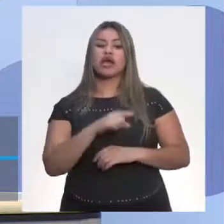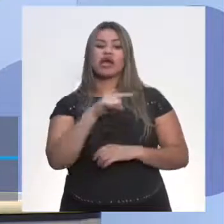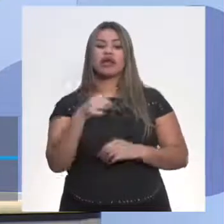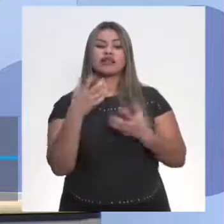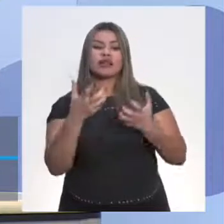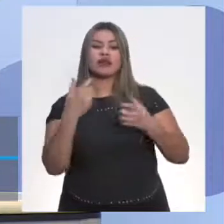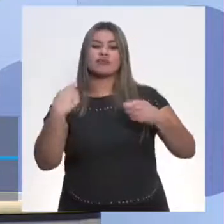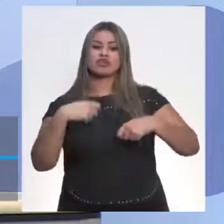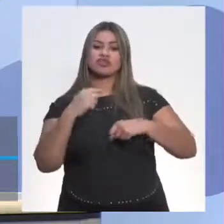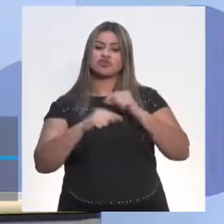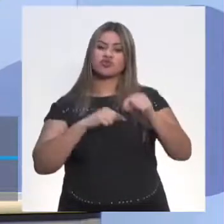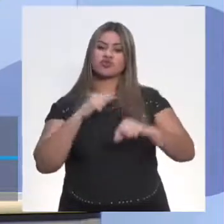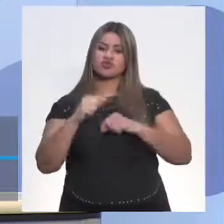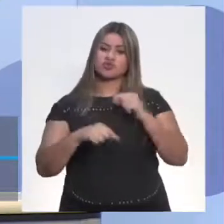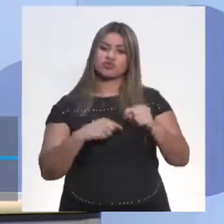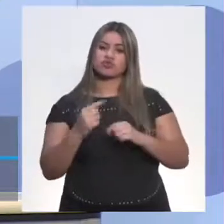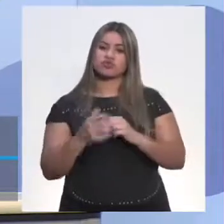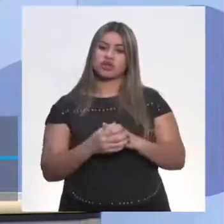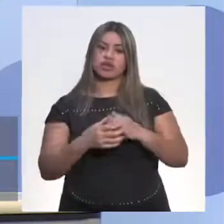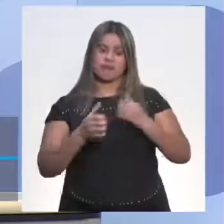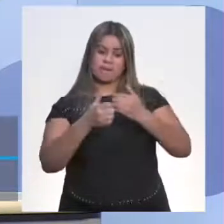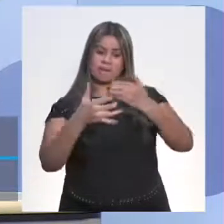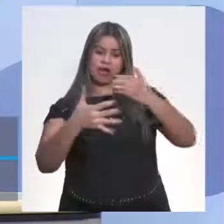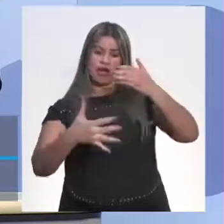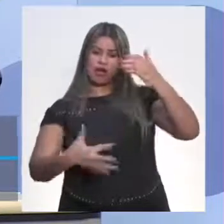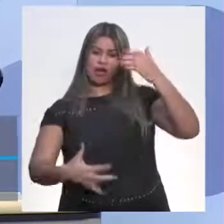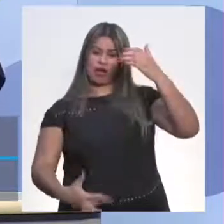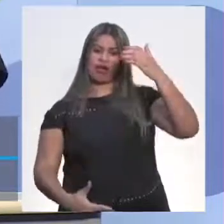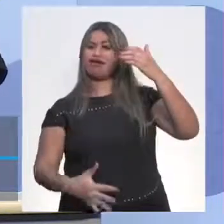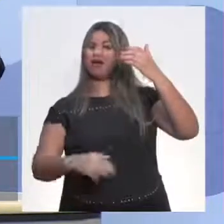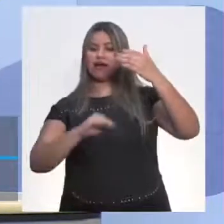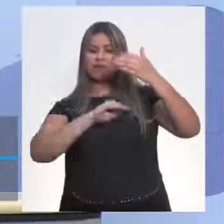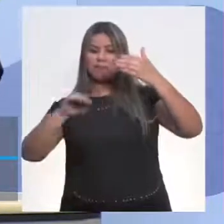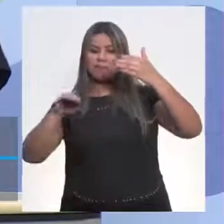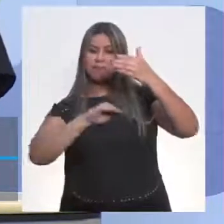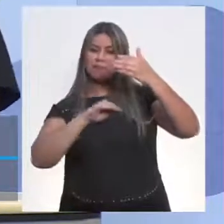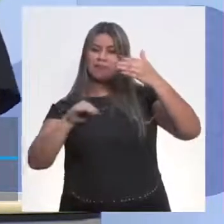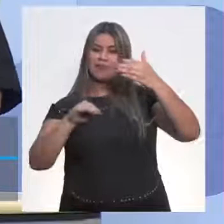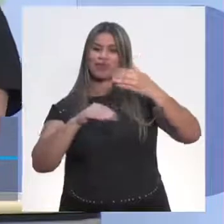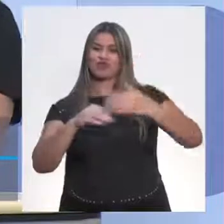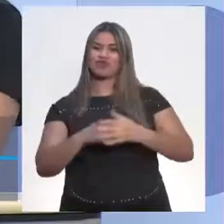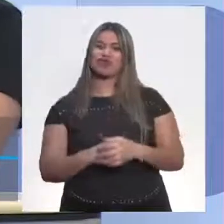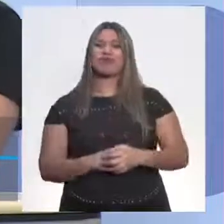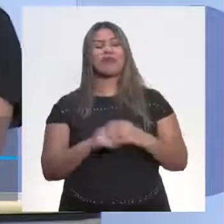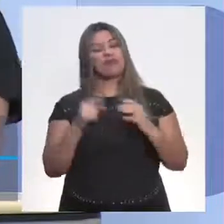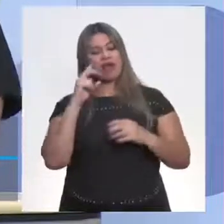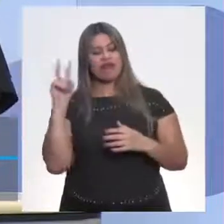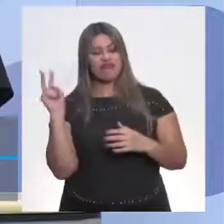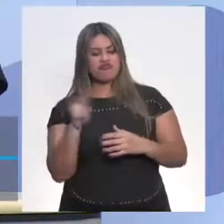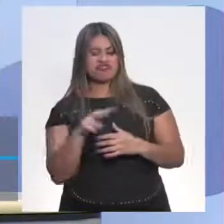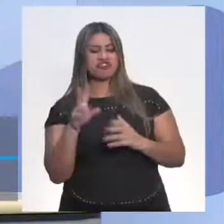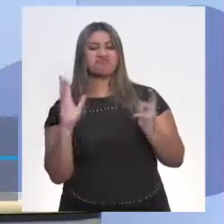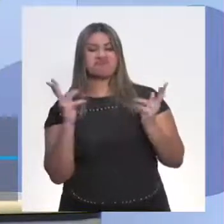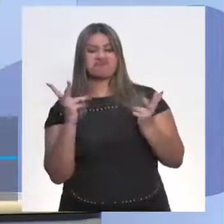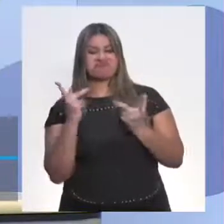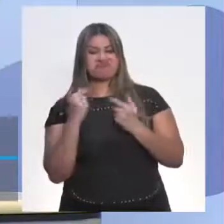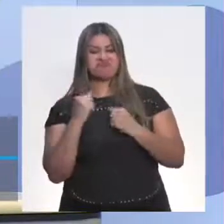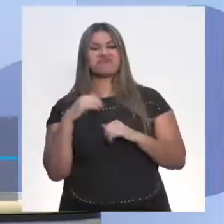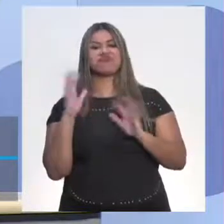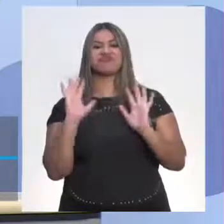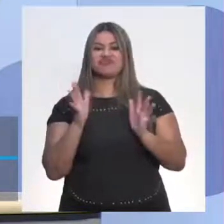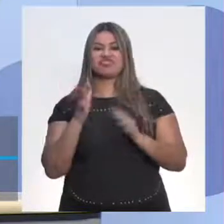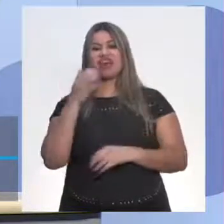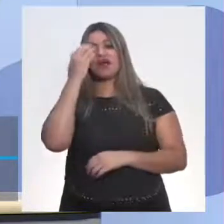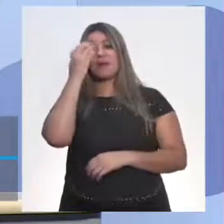elas querem aí o resto da mensagem dele não apareceu mas hoje achei essa parte falta apenas censurar justamente né quando a gente volta um volta ele tem que